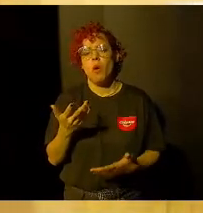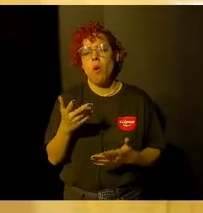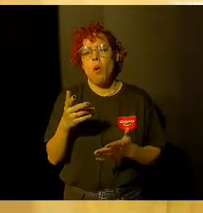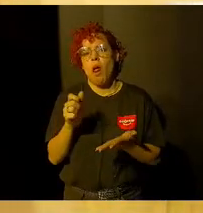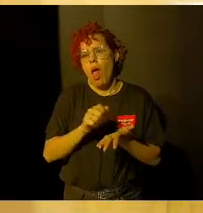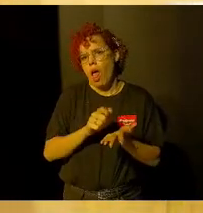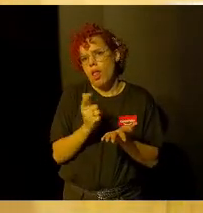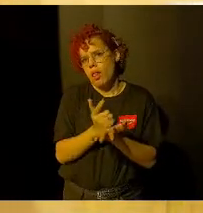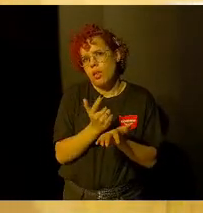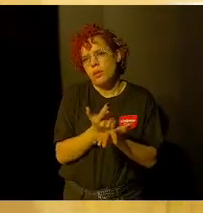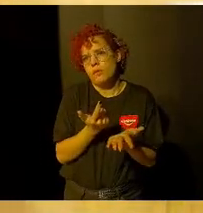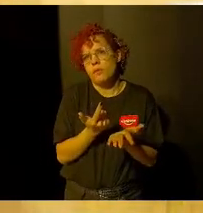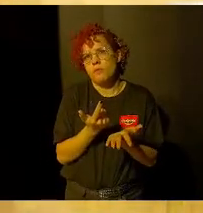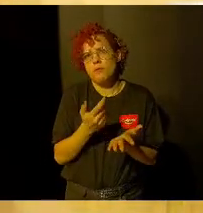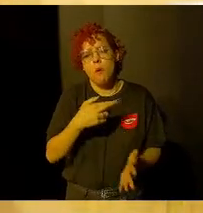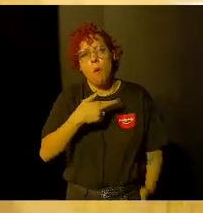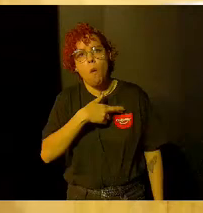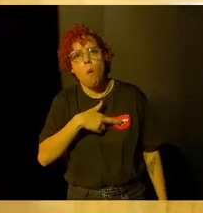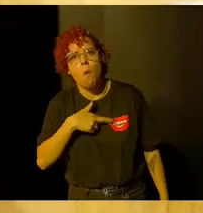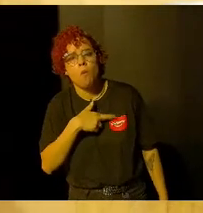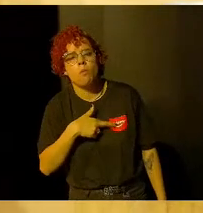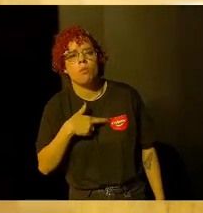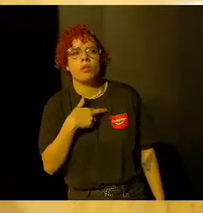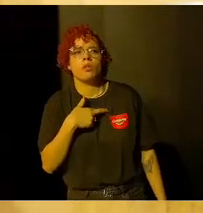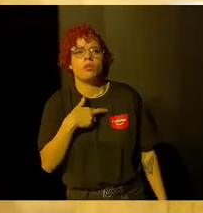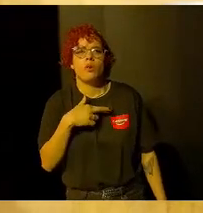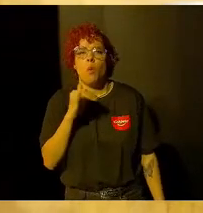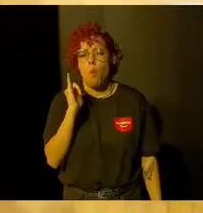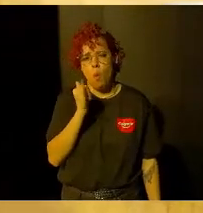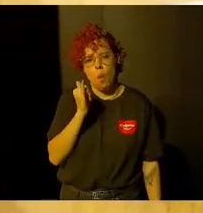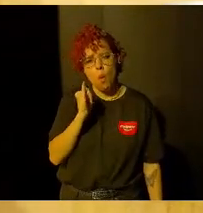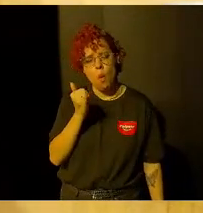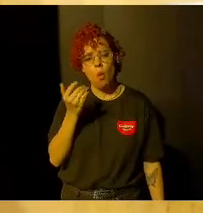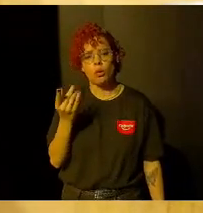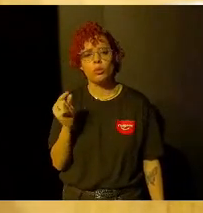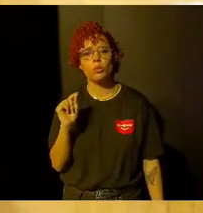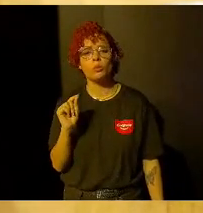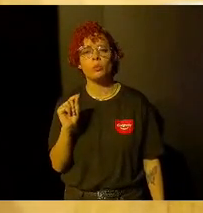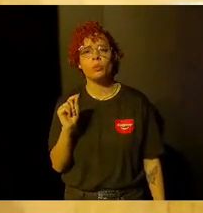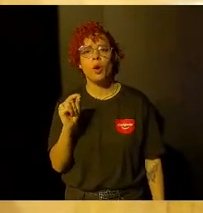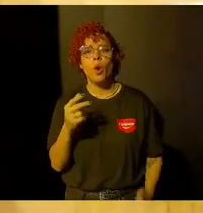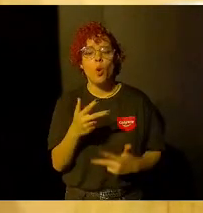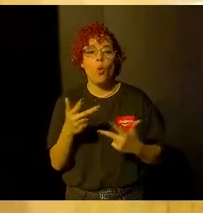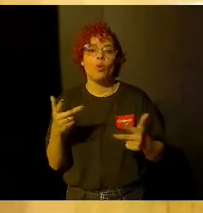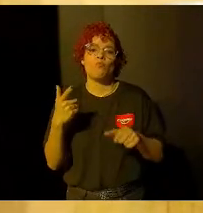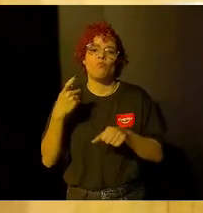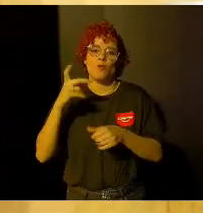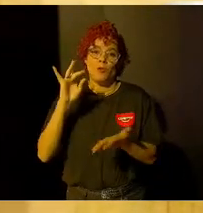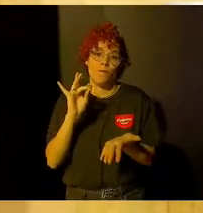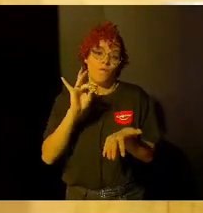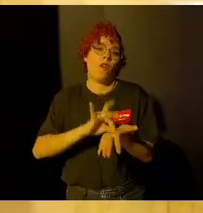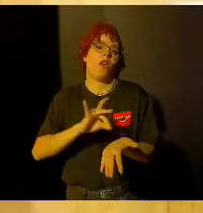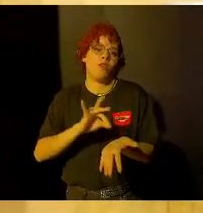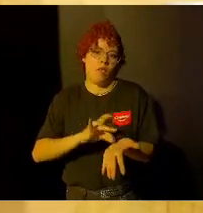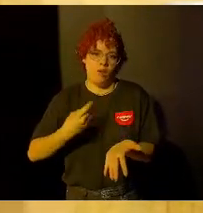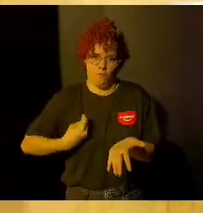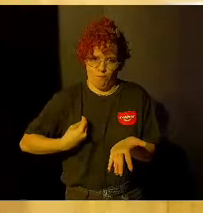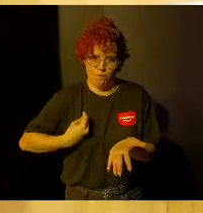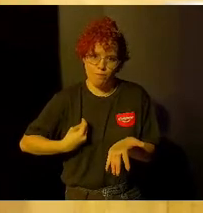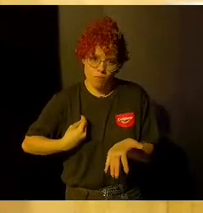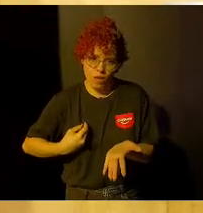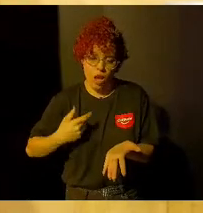são romances que contam né situações concretas vividas então eu